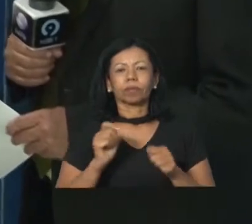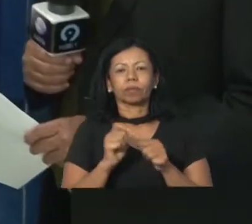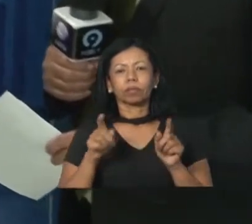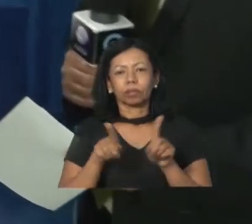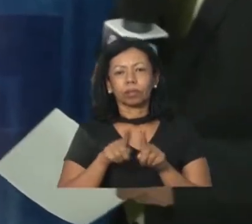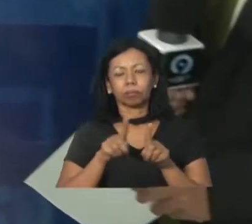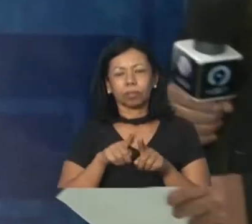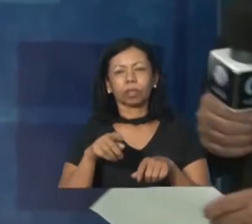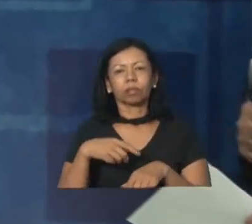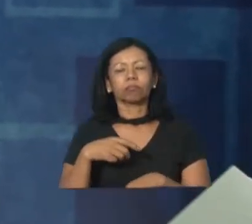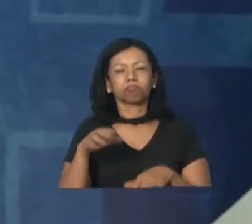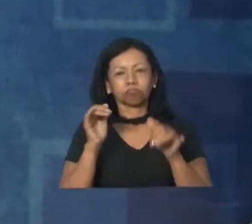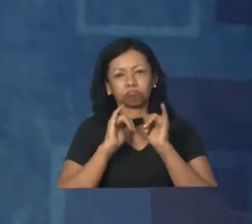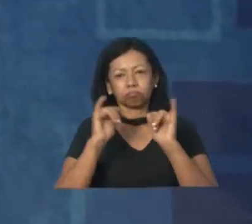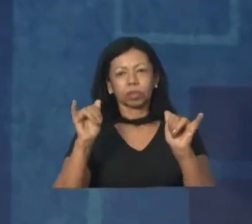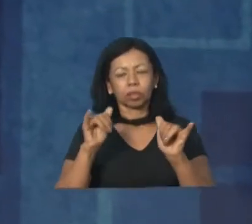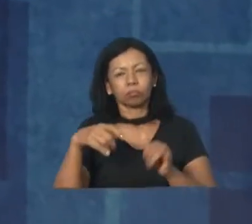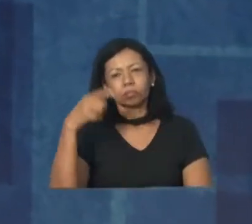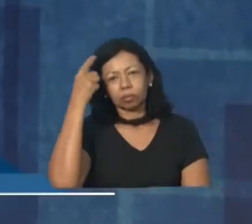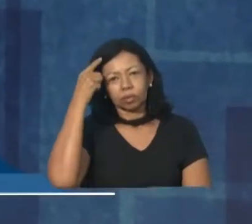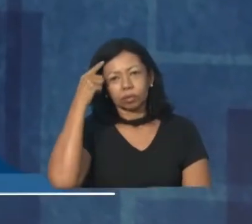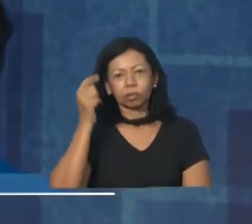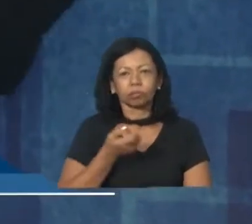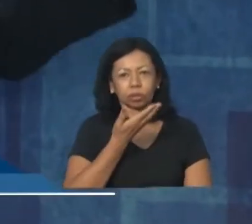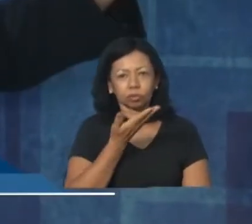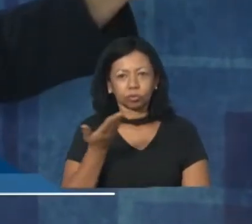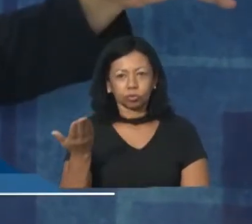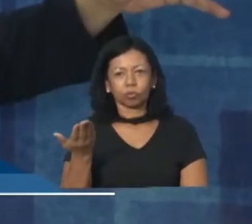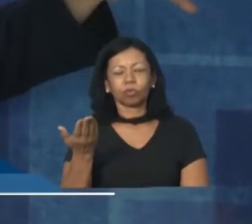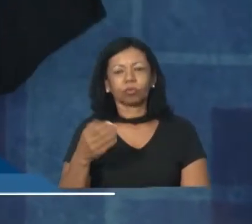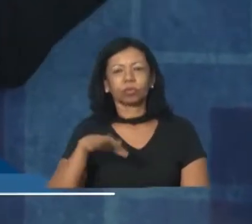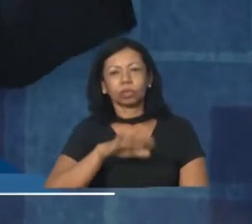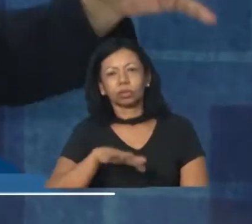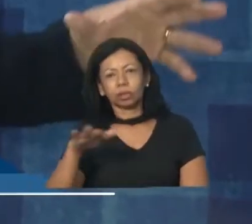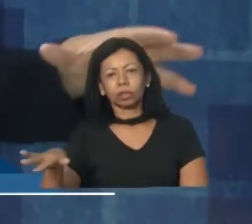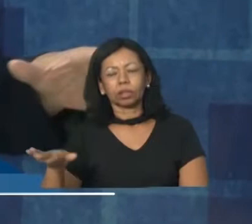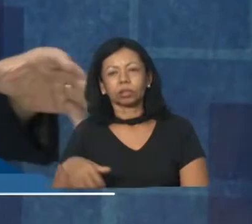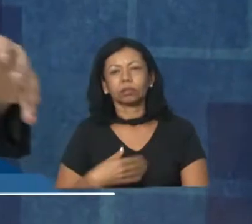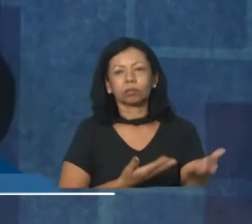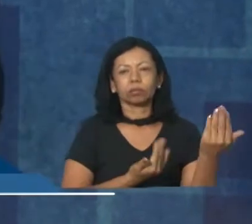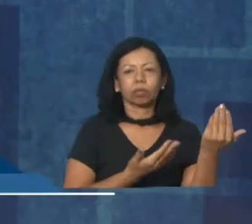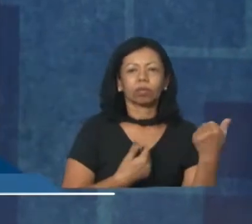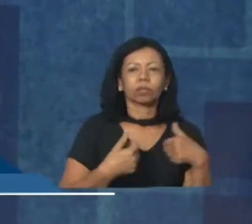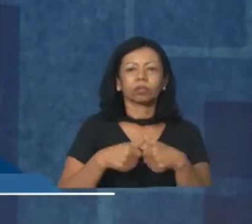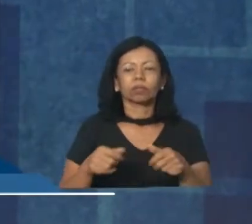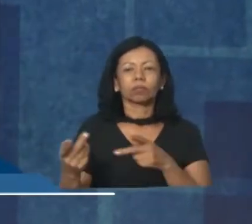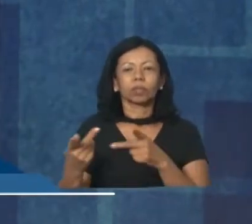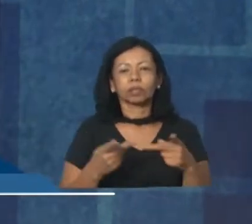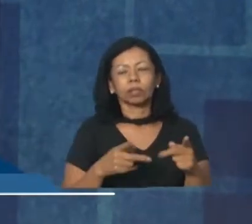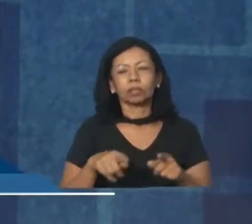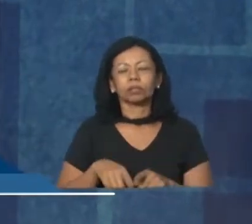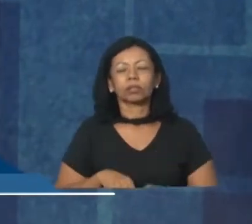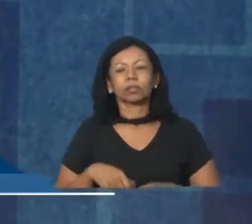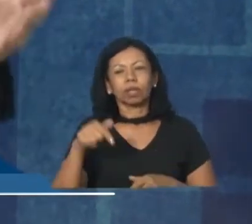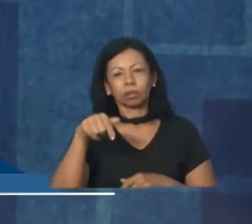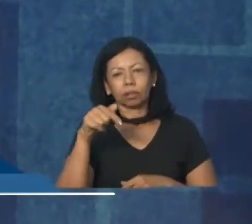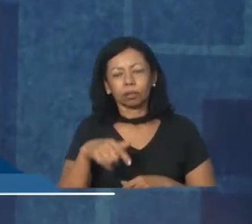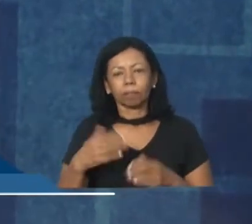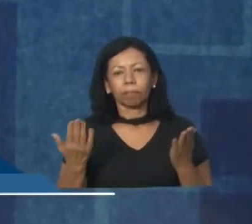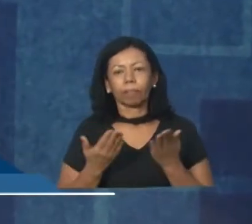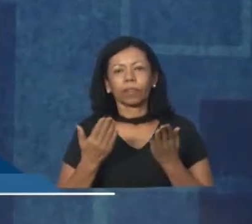uma observação para uma reflexão de todos. Sim. Das crianças, dos adolescentes que estavam aqui, e também todos os presentes, né, e